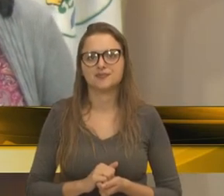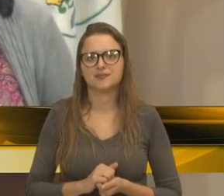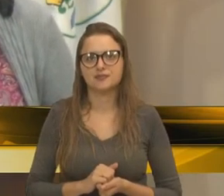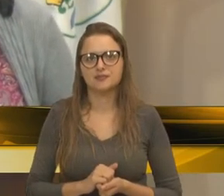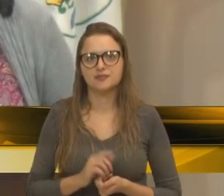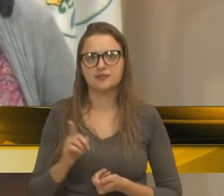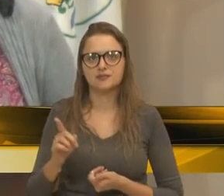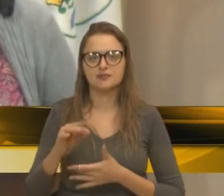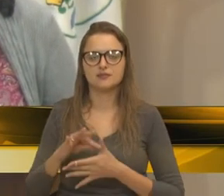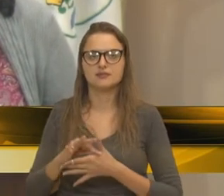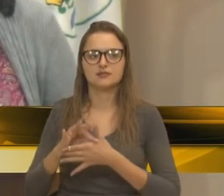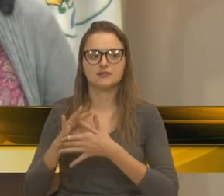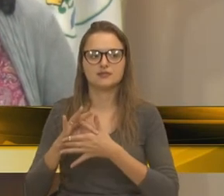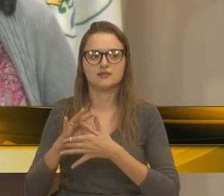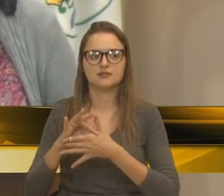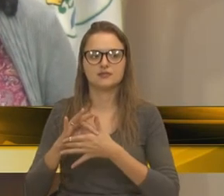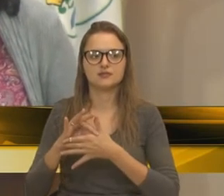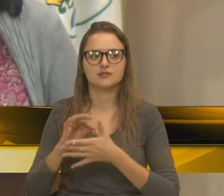Líder.